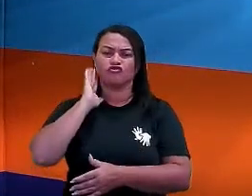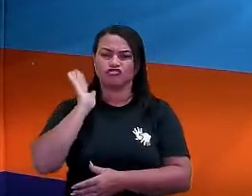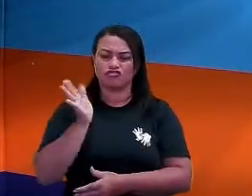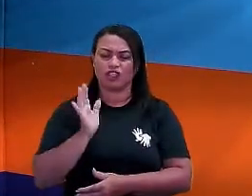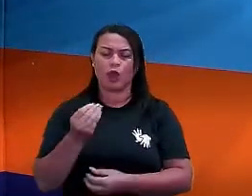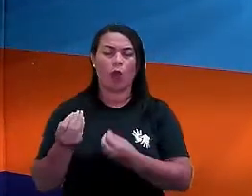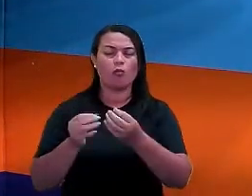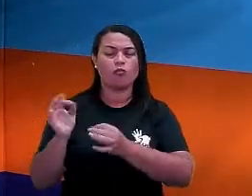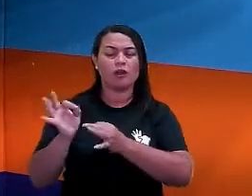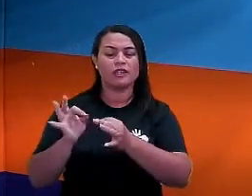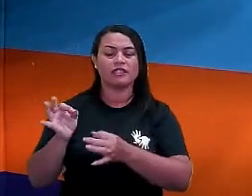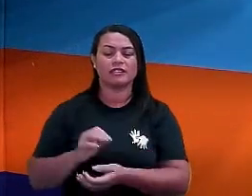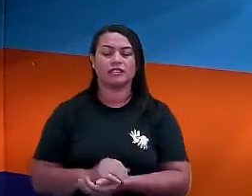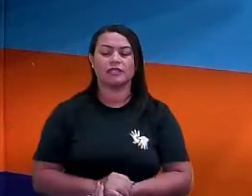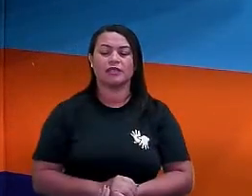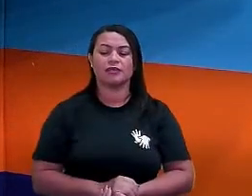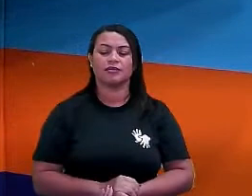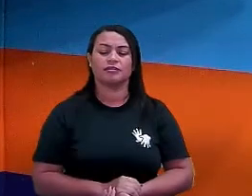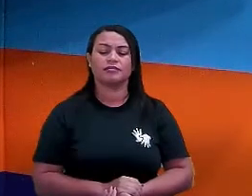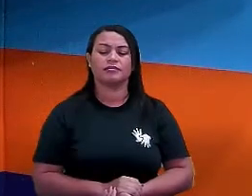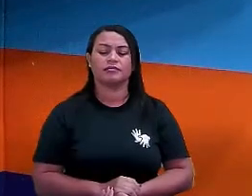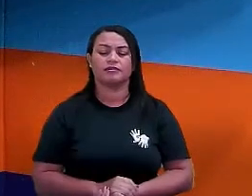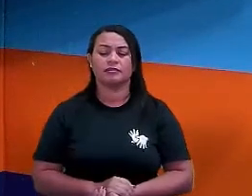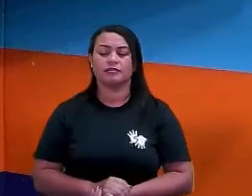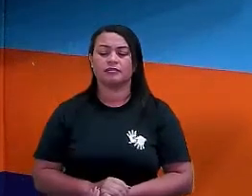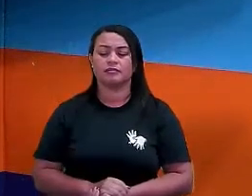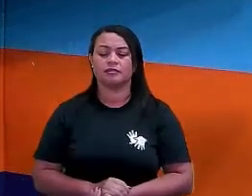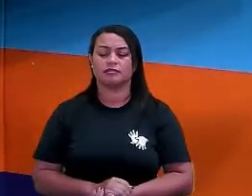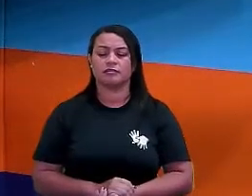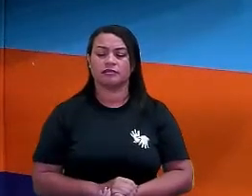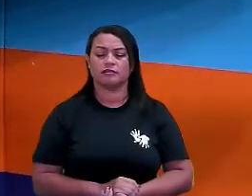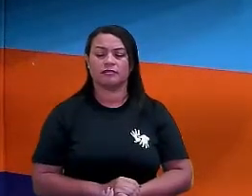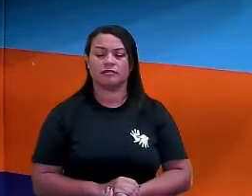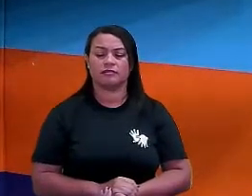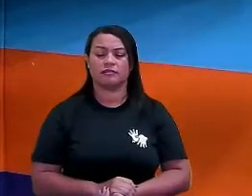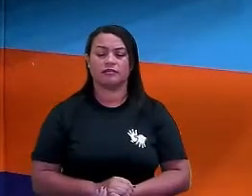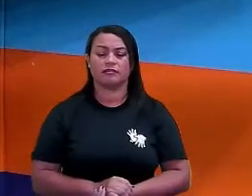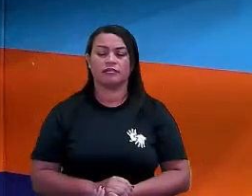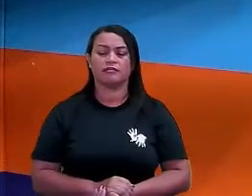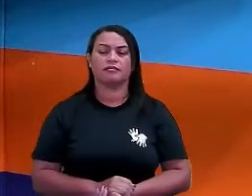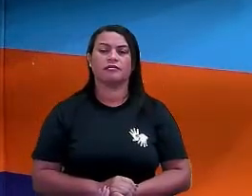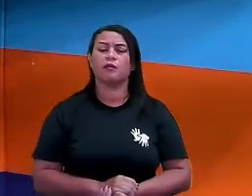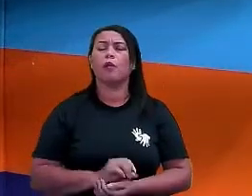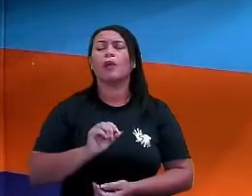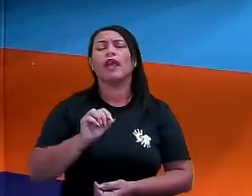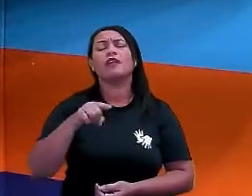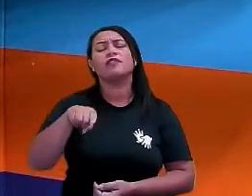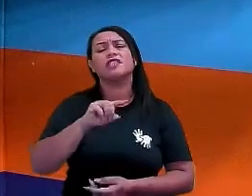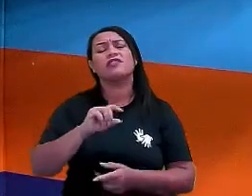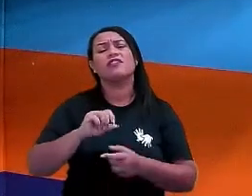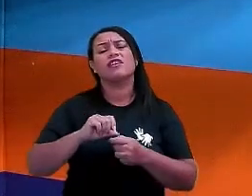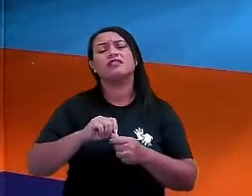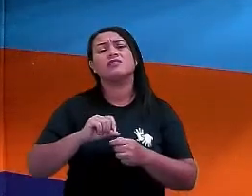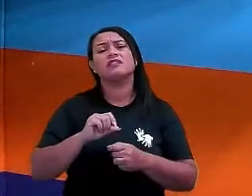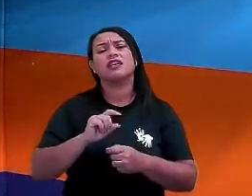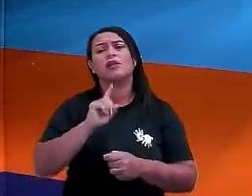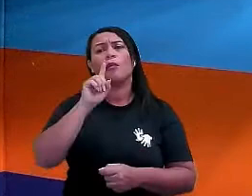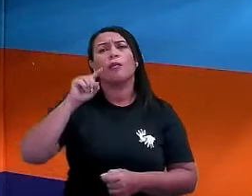planejado. Então, ó, what are you going to do next Saturday? O que você vai fazer no próximo